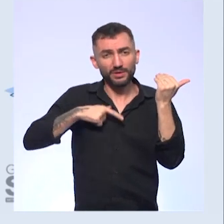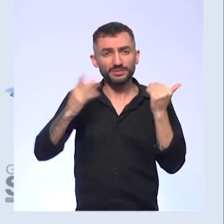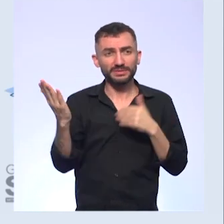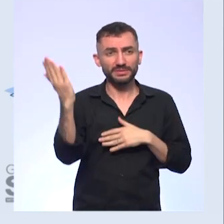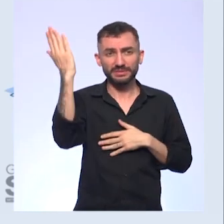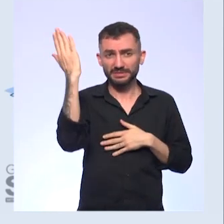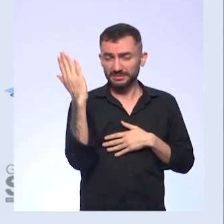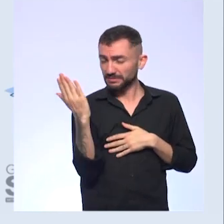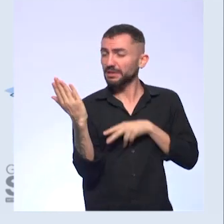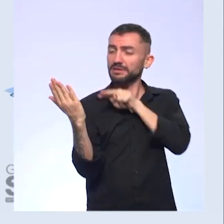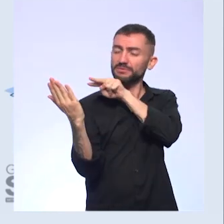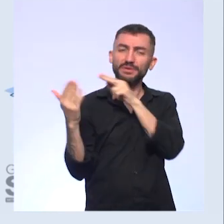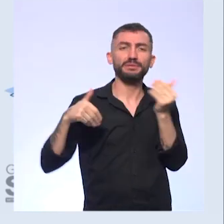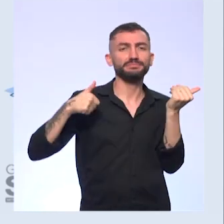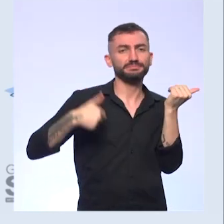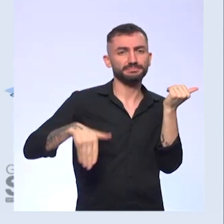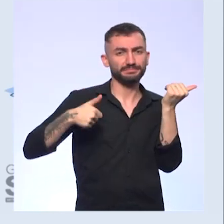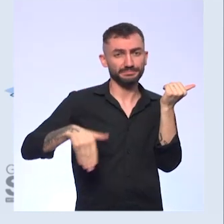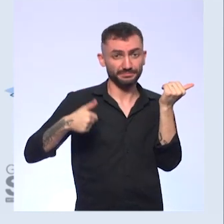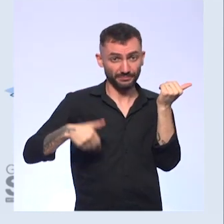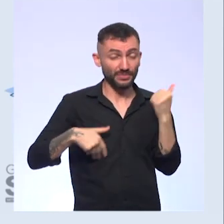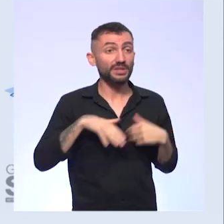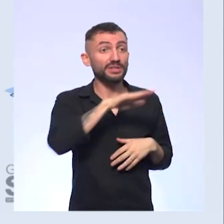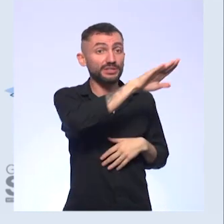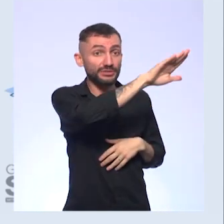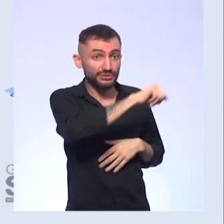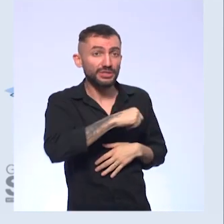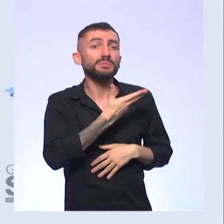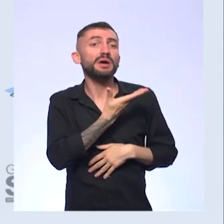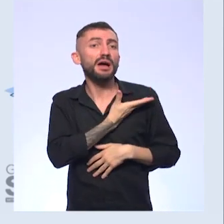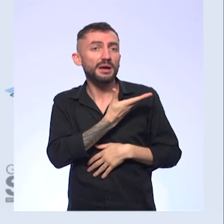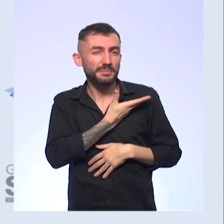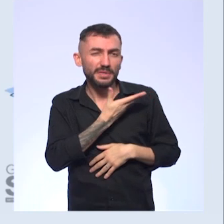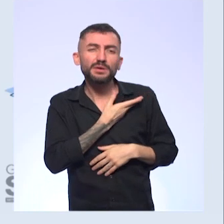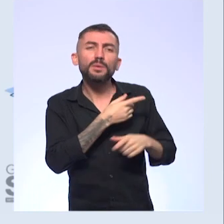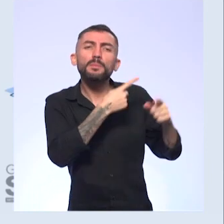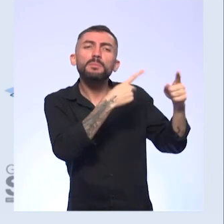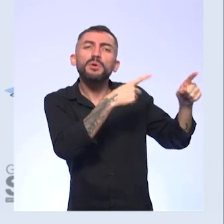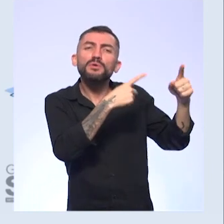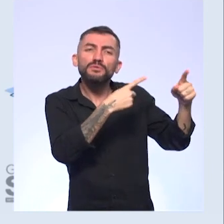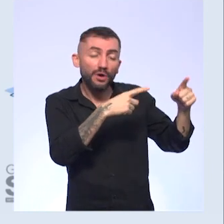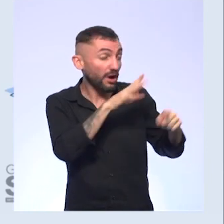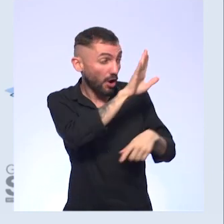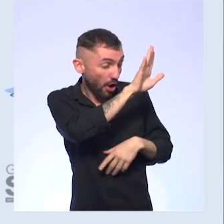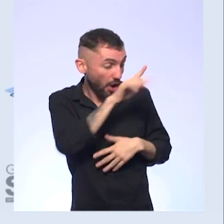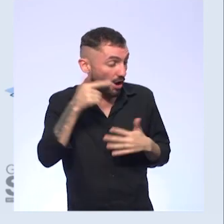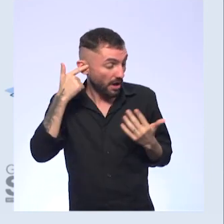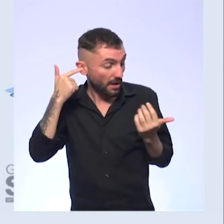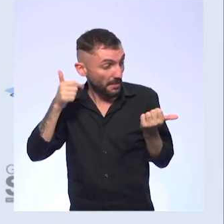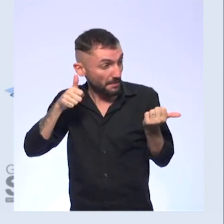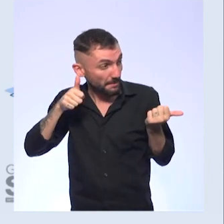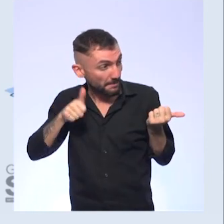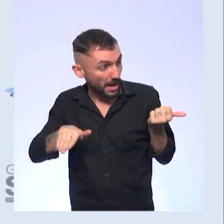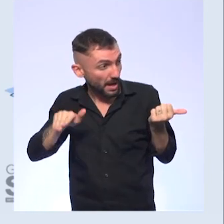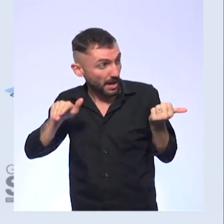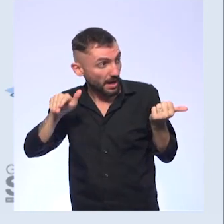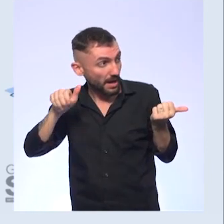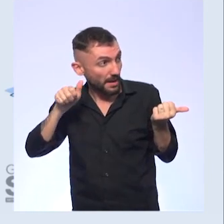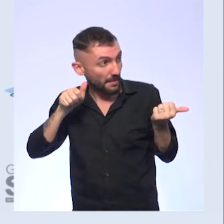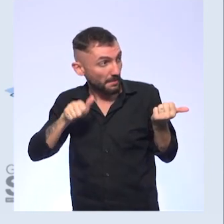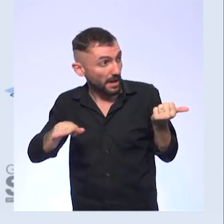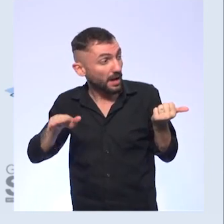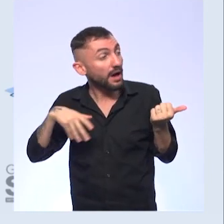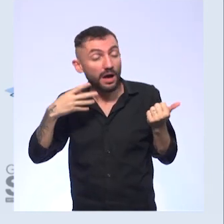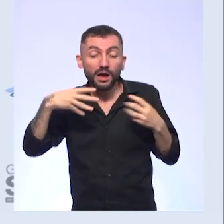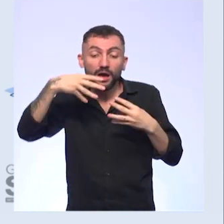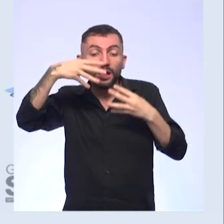Almir chediak desafiar nosso amigo Hamilton a descobrir apenas ouvindo o Acorde quais notas eram